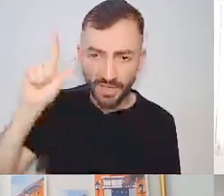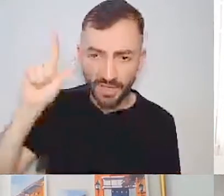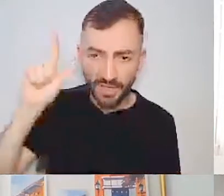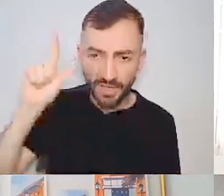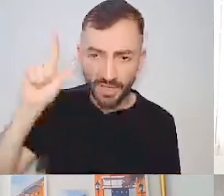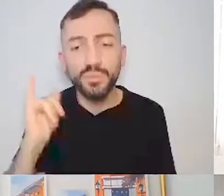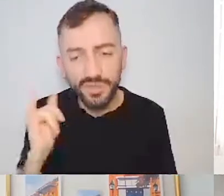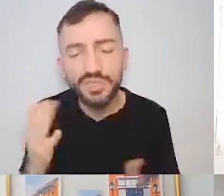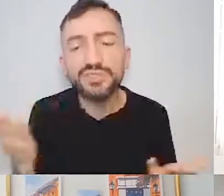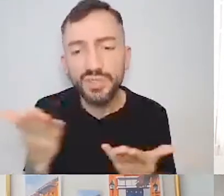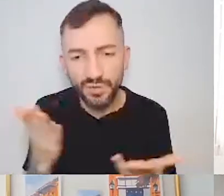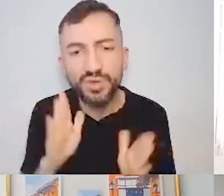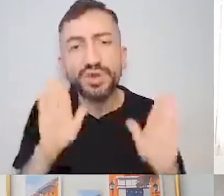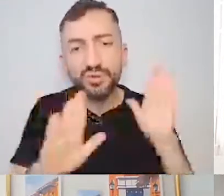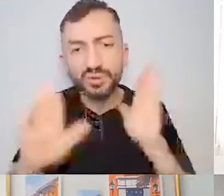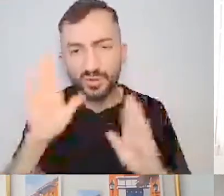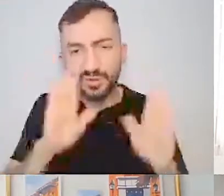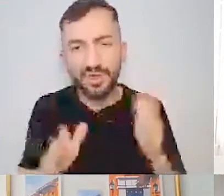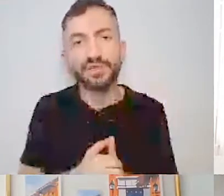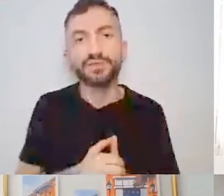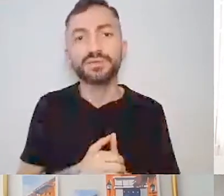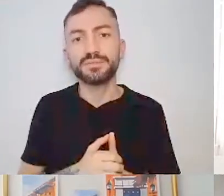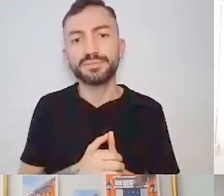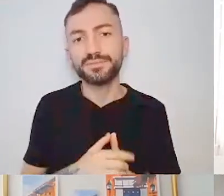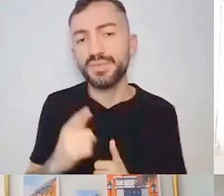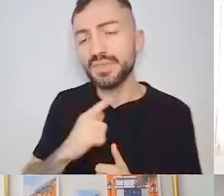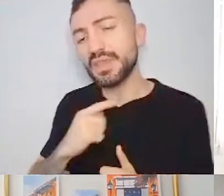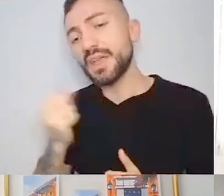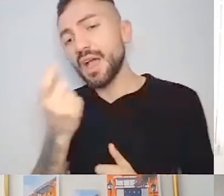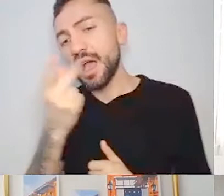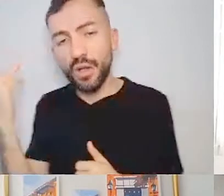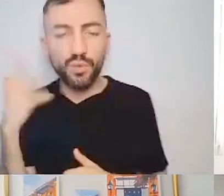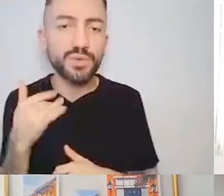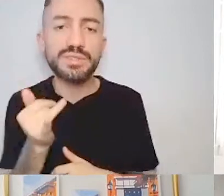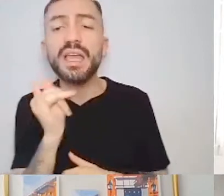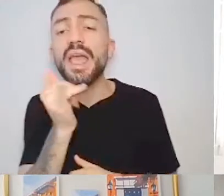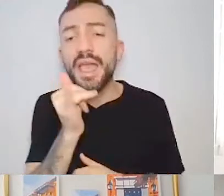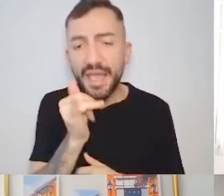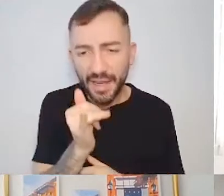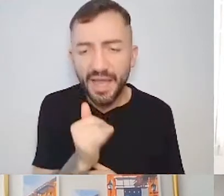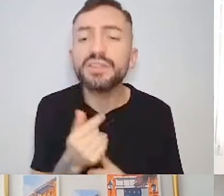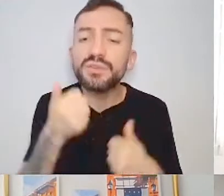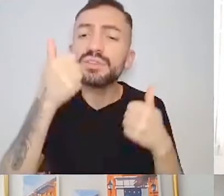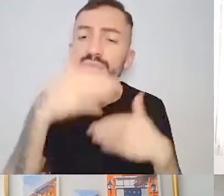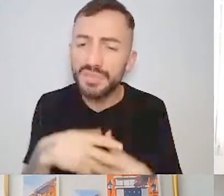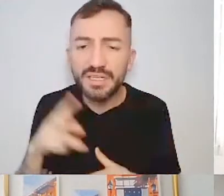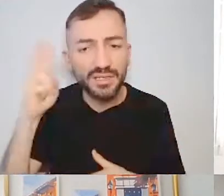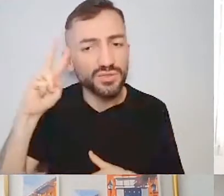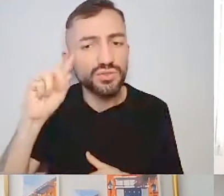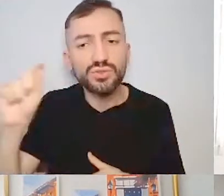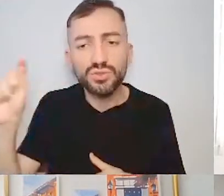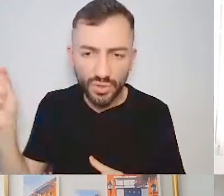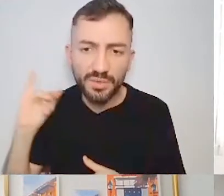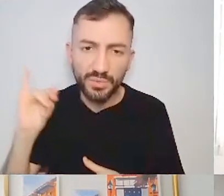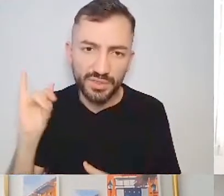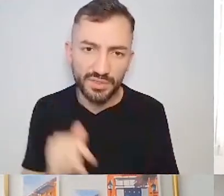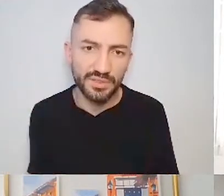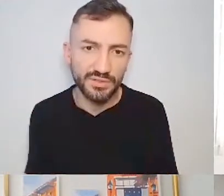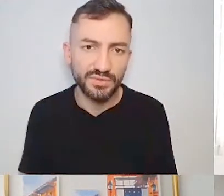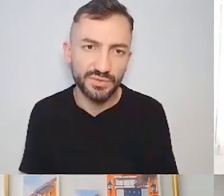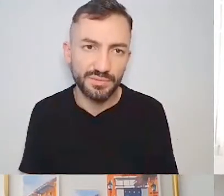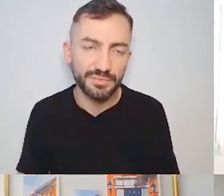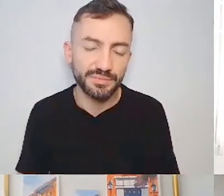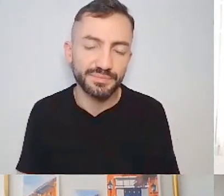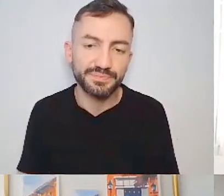notícia como essa. Alguns breves relatos trazem a importância de não apagarmos as histórias. Abre aspas.